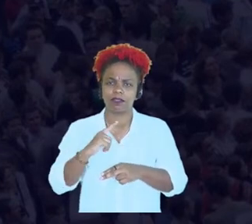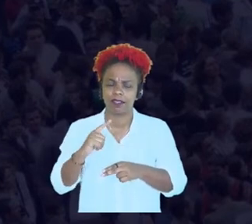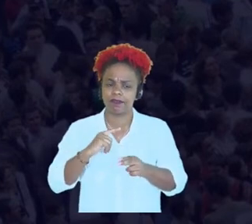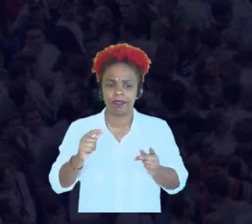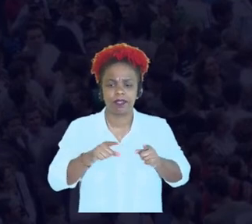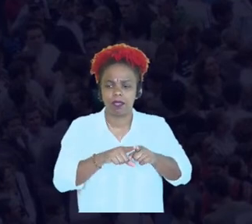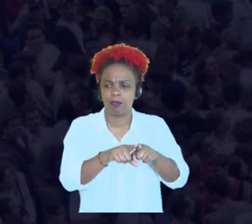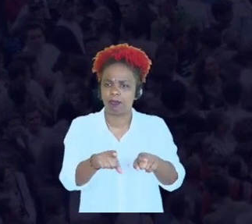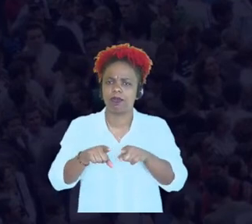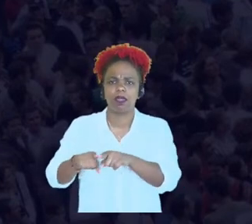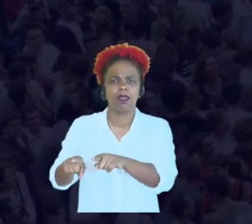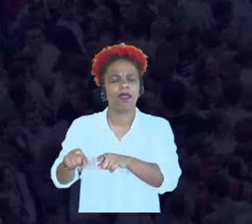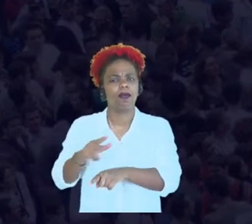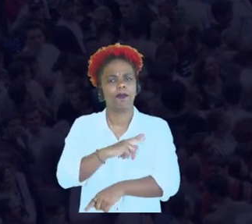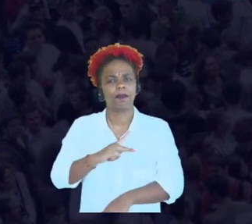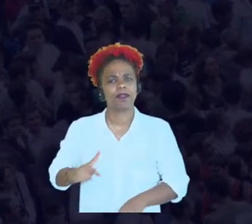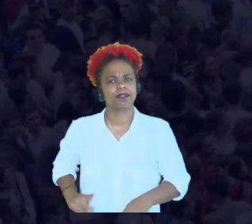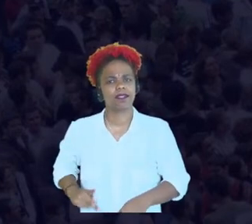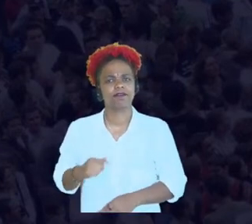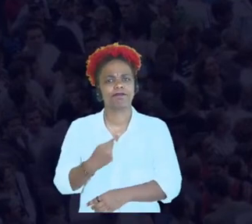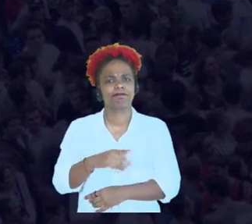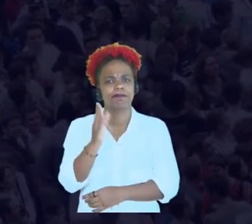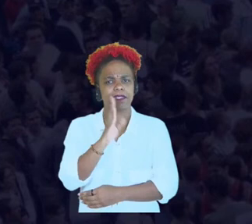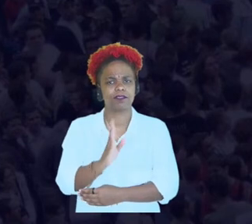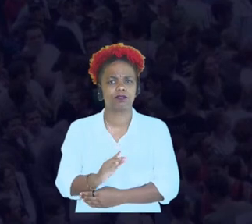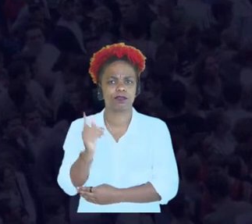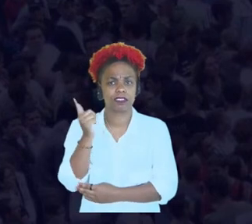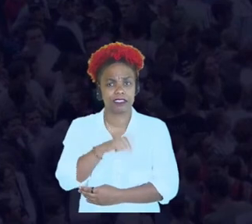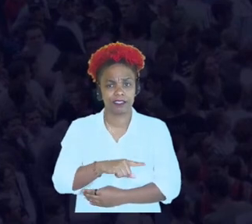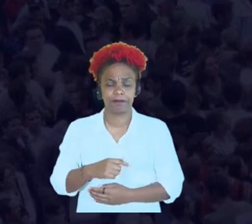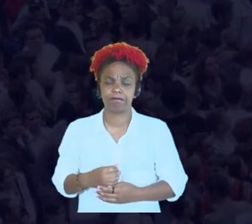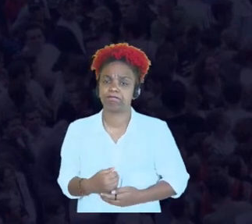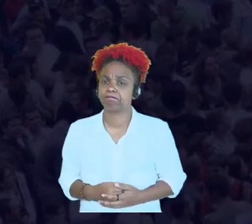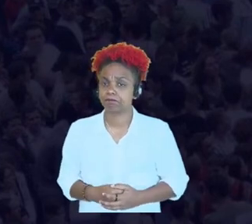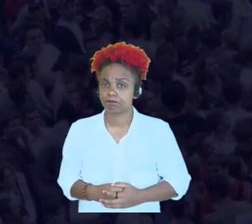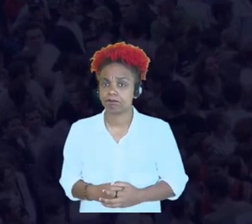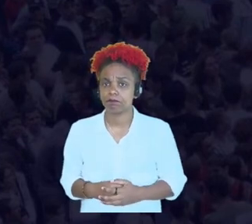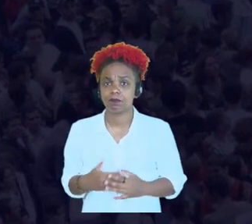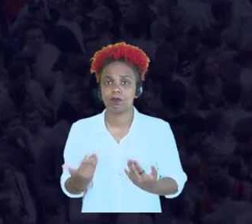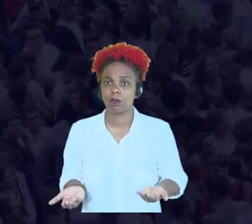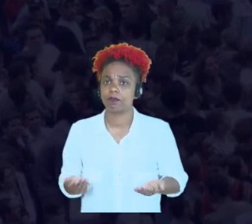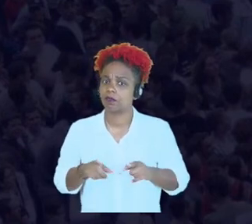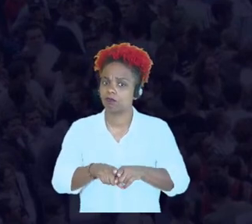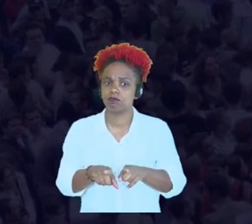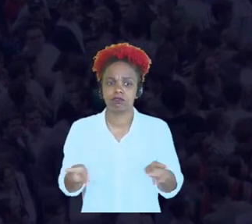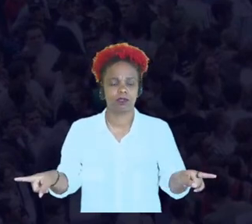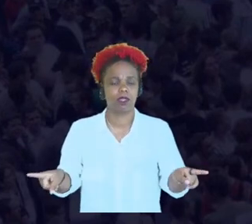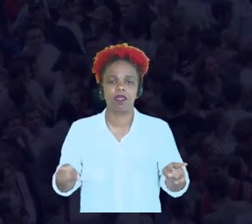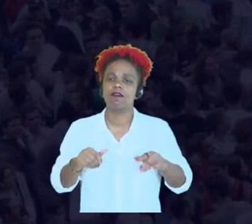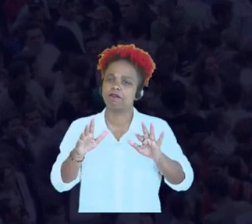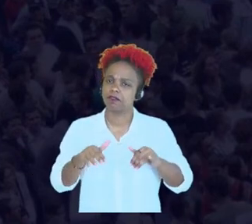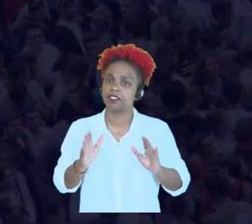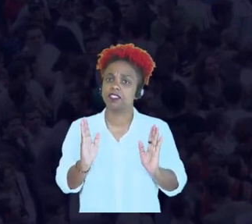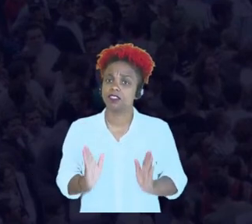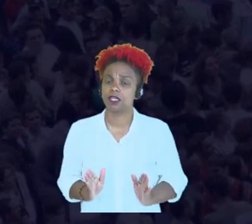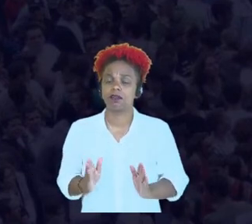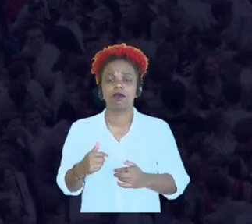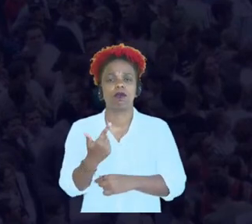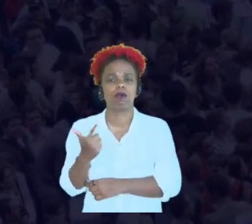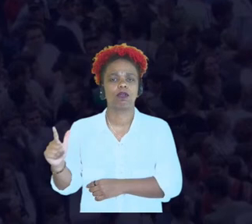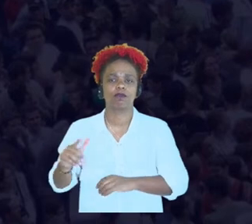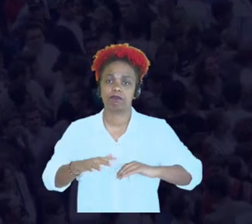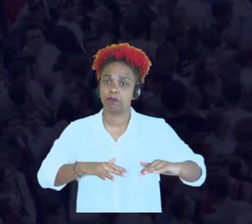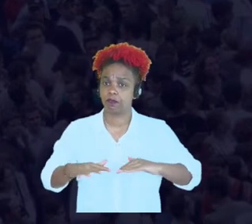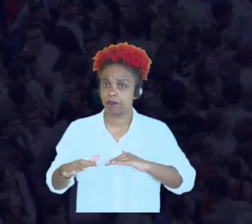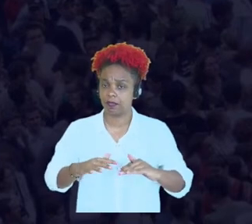da República teria que lidar para conseguir construir governo. Então, acabaram as coligações. Outro movimento no